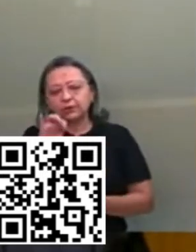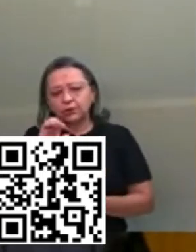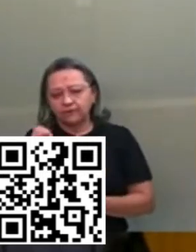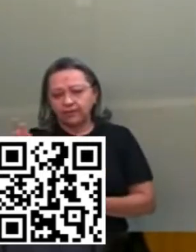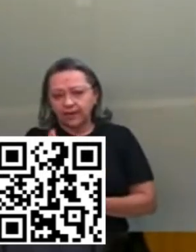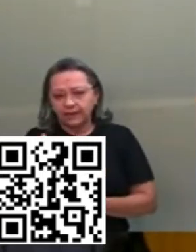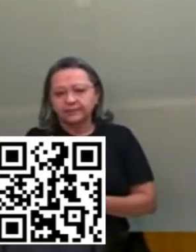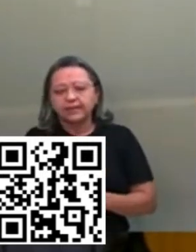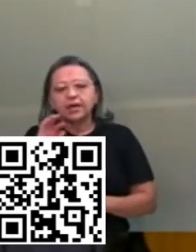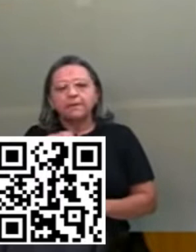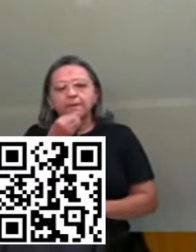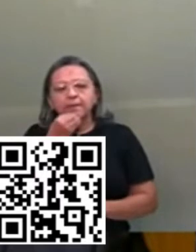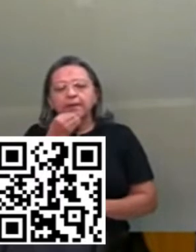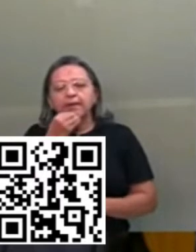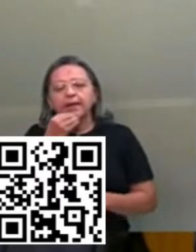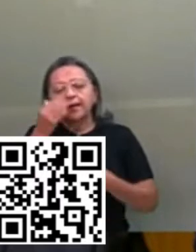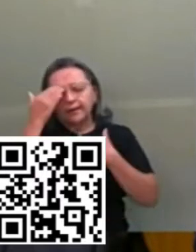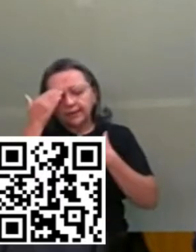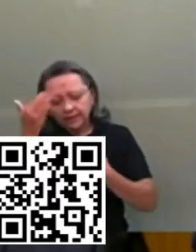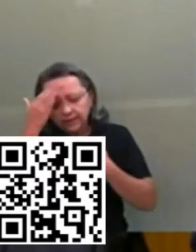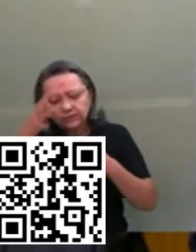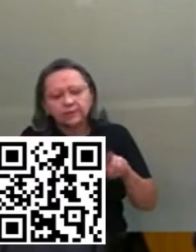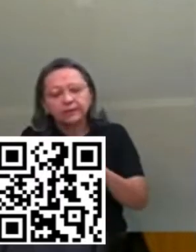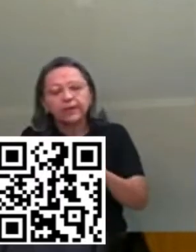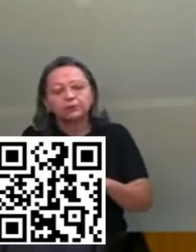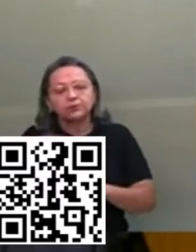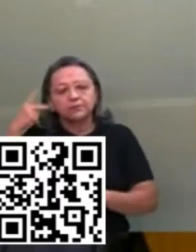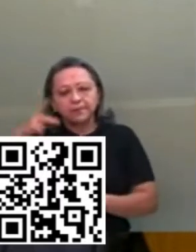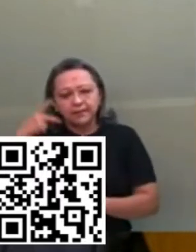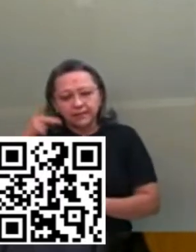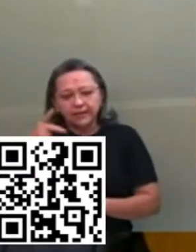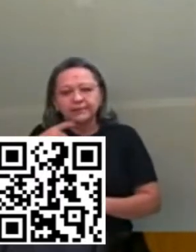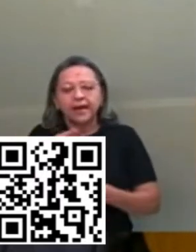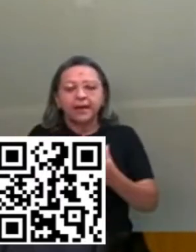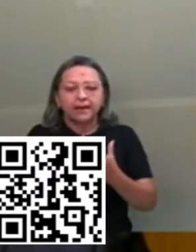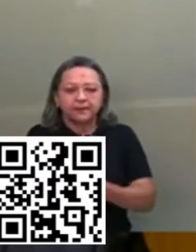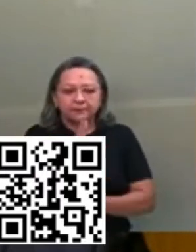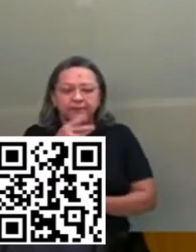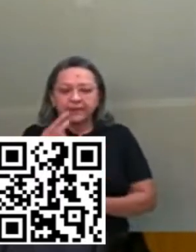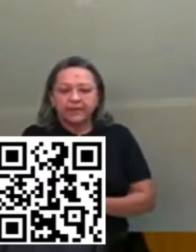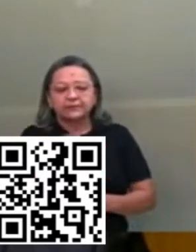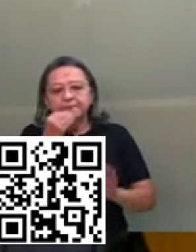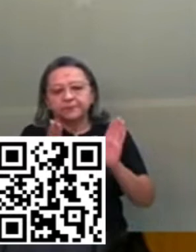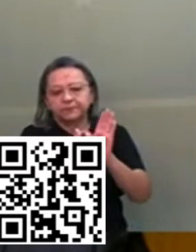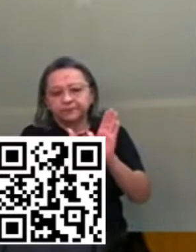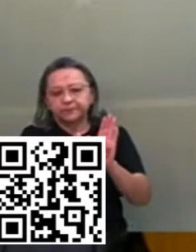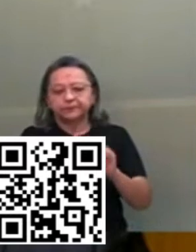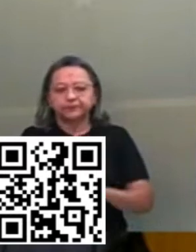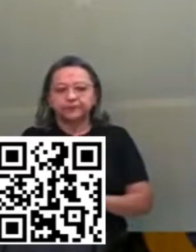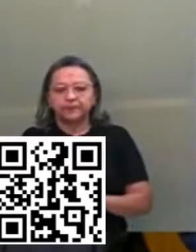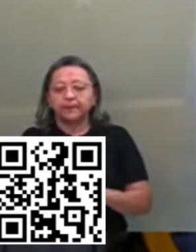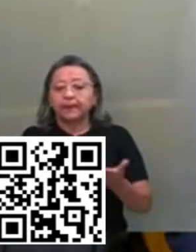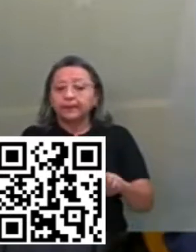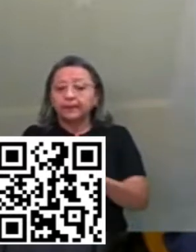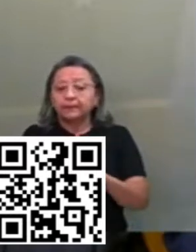190. Nessa oportunidade, agradeço aos parlamentares na aprovação dessa proposta.